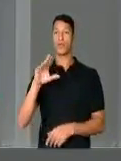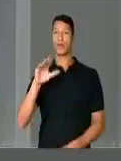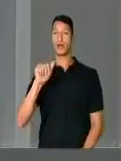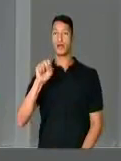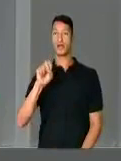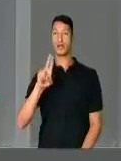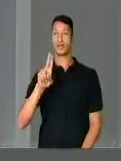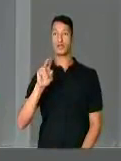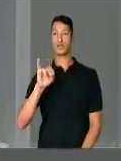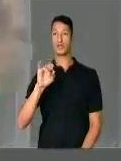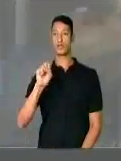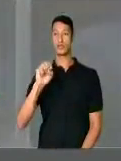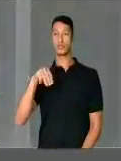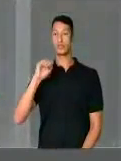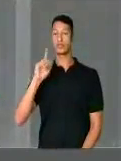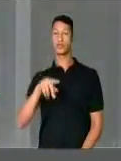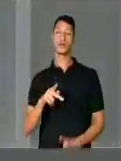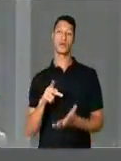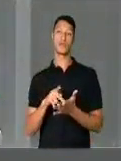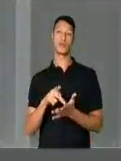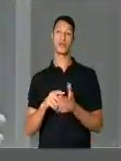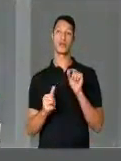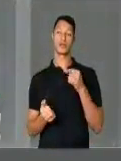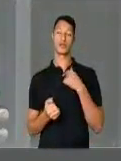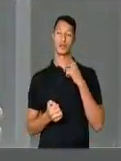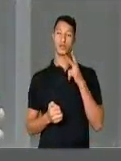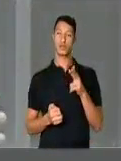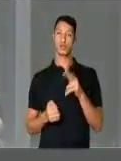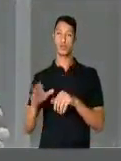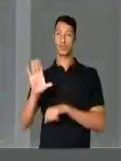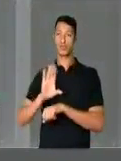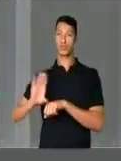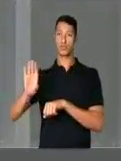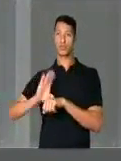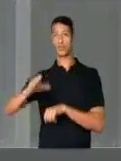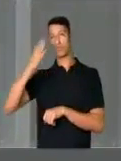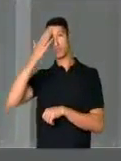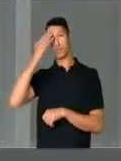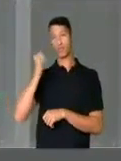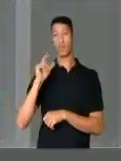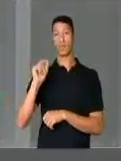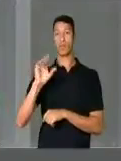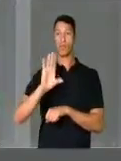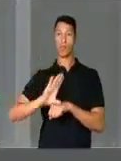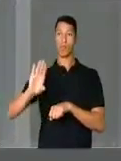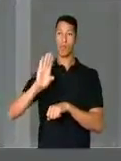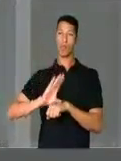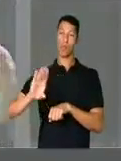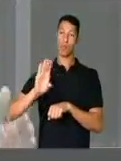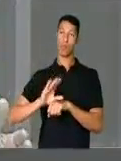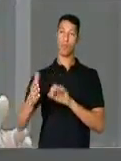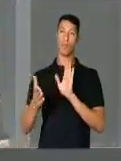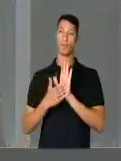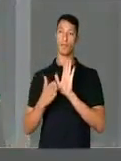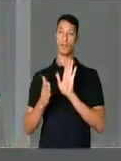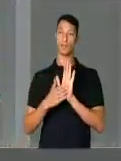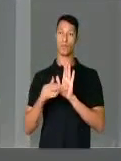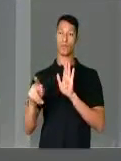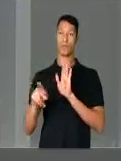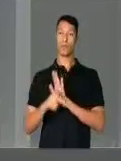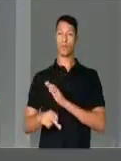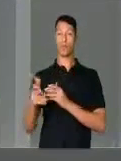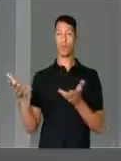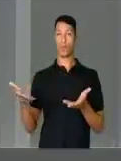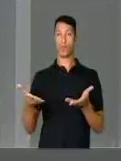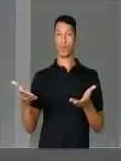ser chamado de casuísmo. É bem verdade, e eu, como constitucionalista, sei que a Constituição prevê,